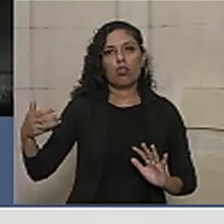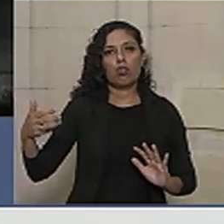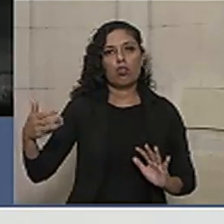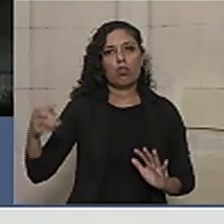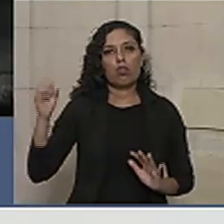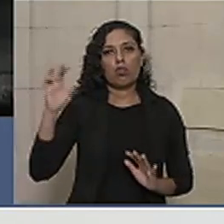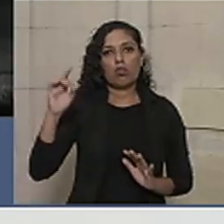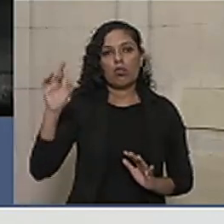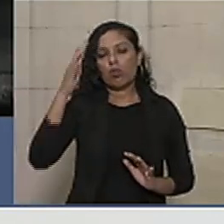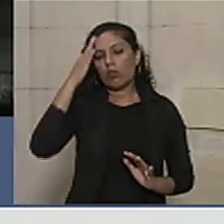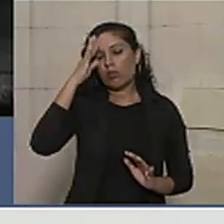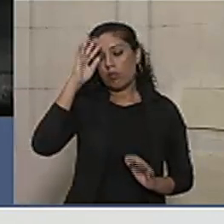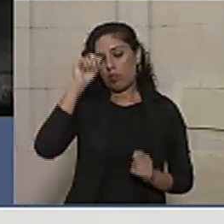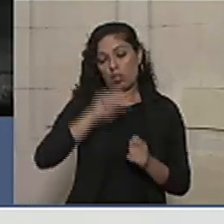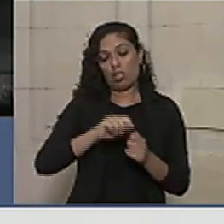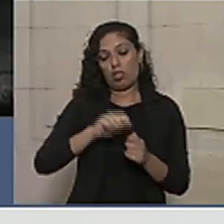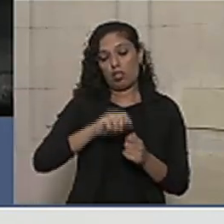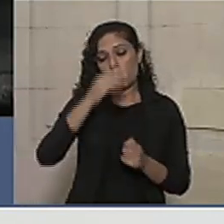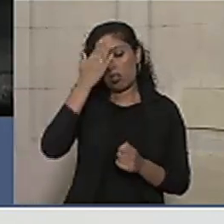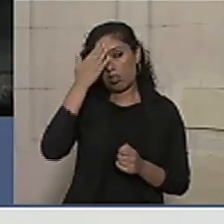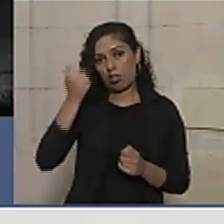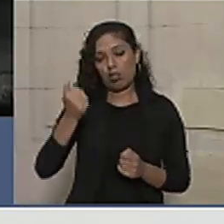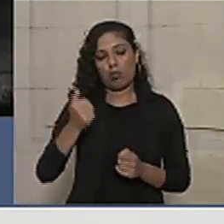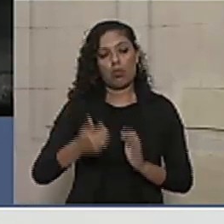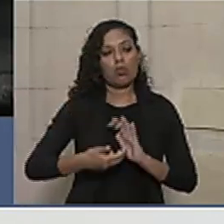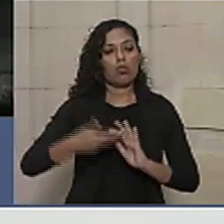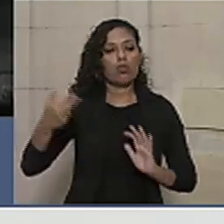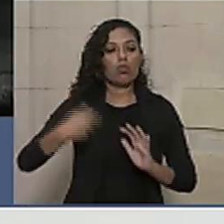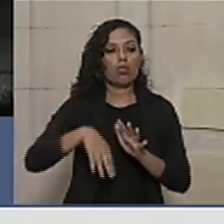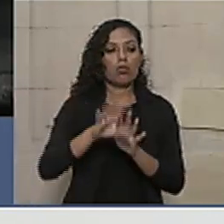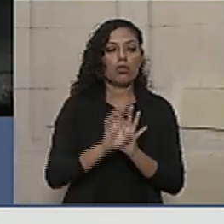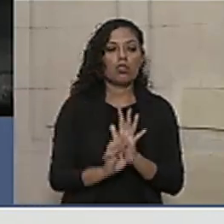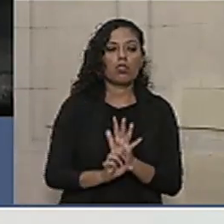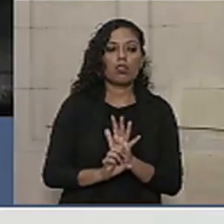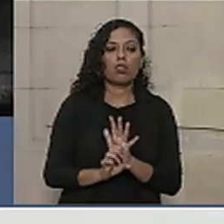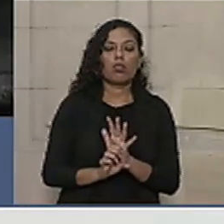só para a gente poder... Retiro a emenda, senhor presidente.